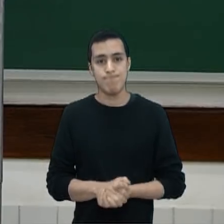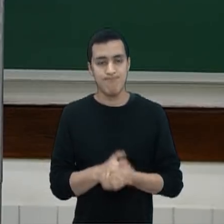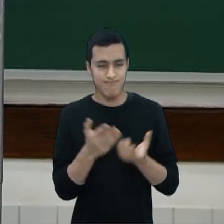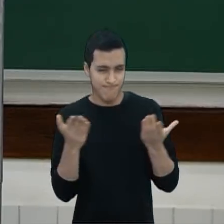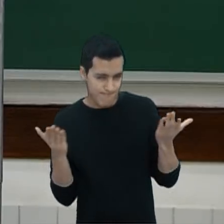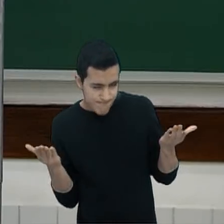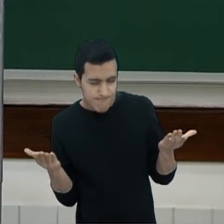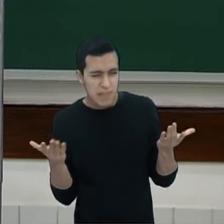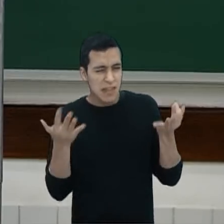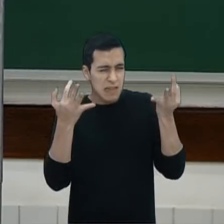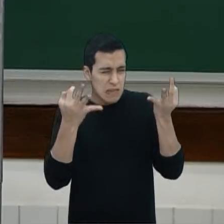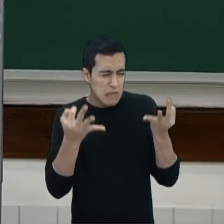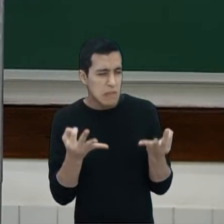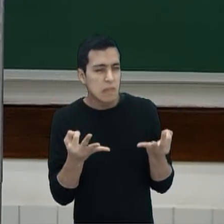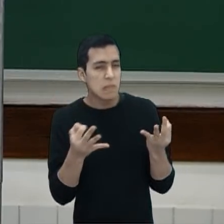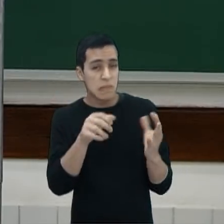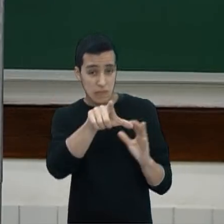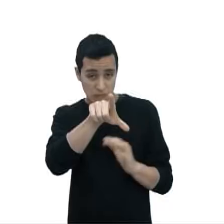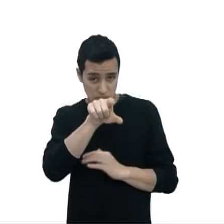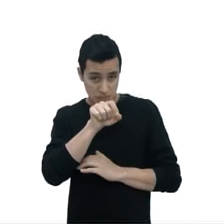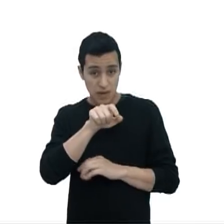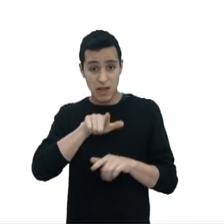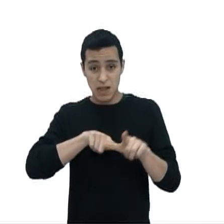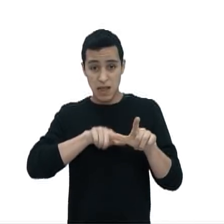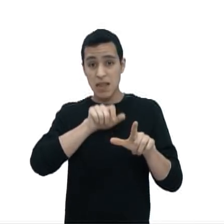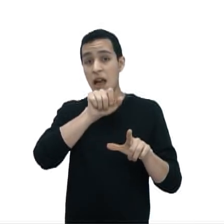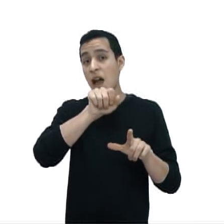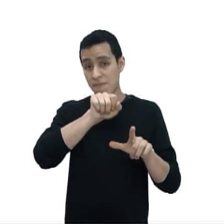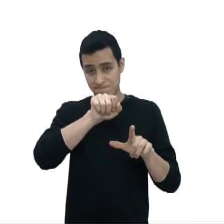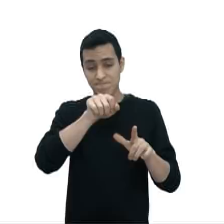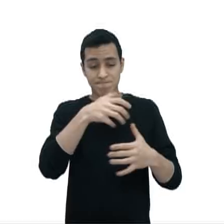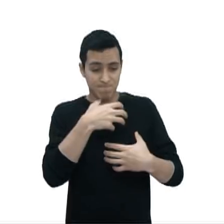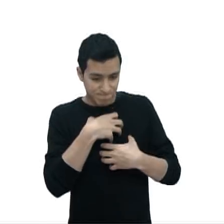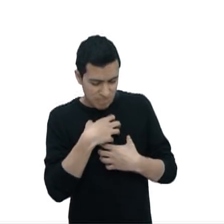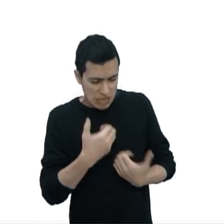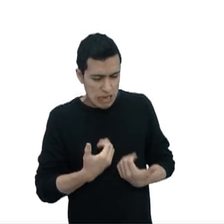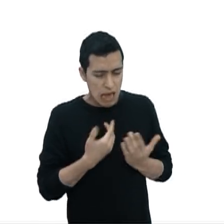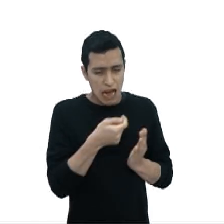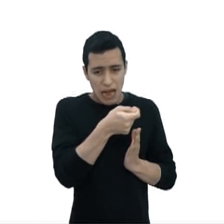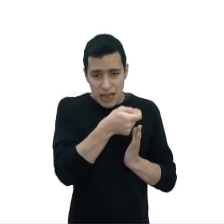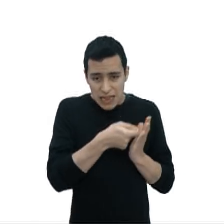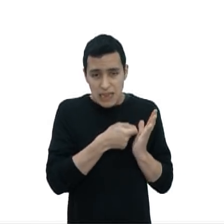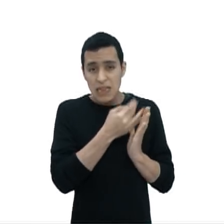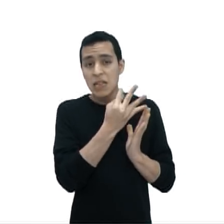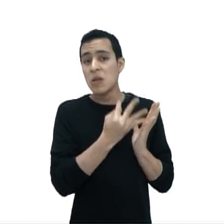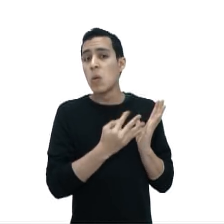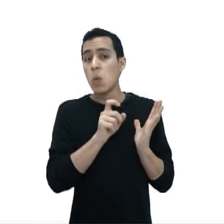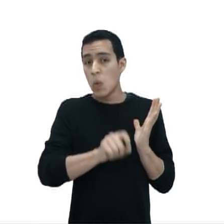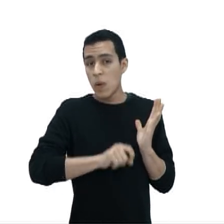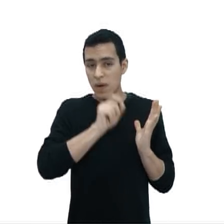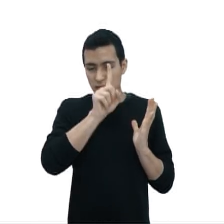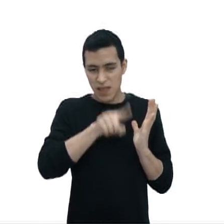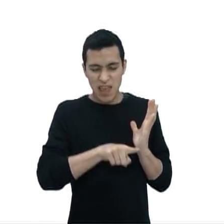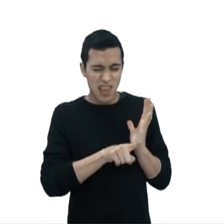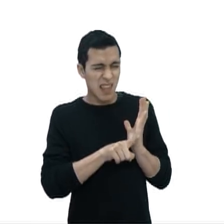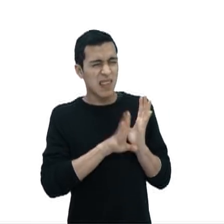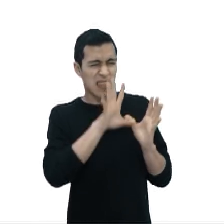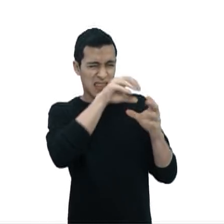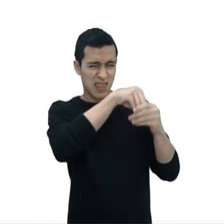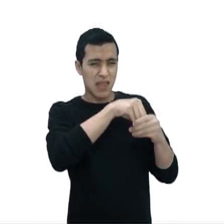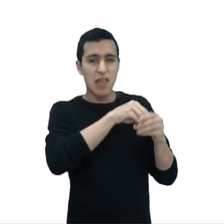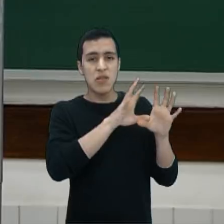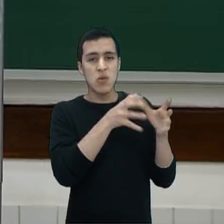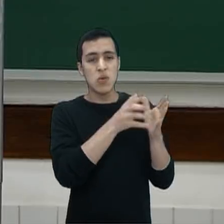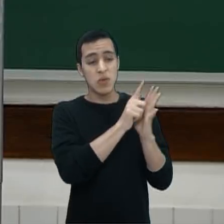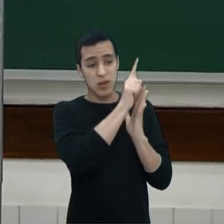Então, galera, acertou quem marcou um X na letra A. A forma como o Guilherme escreveu ali o texto pertence ali ao